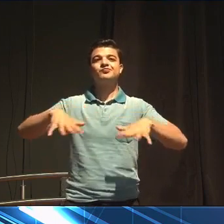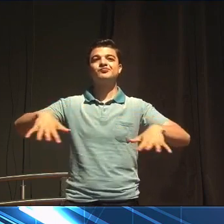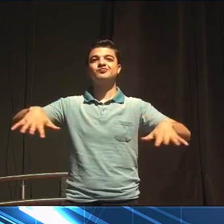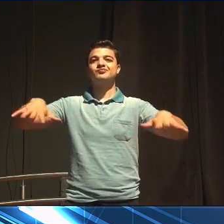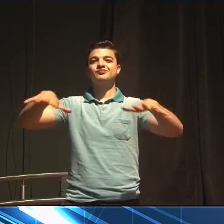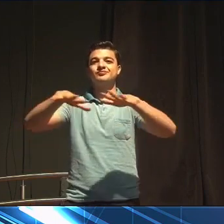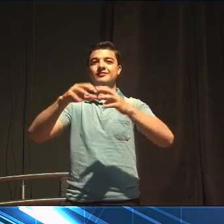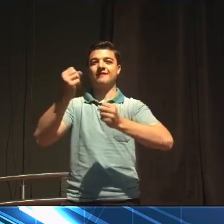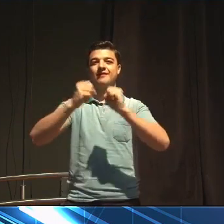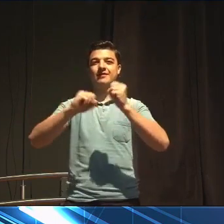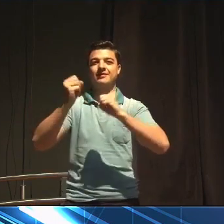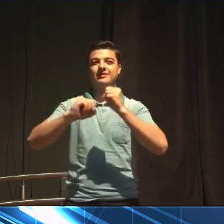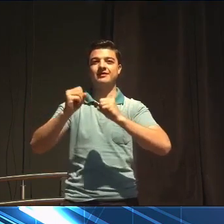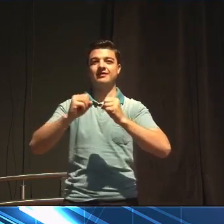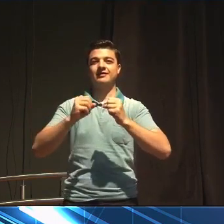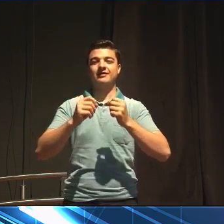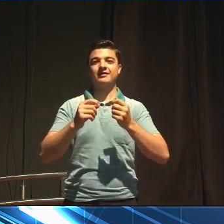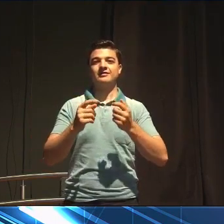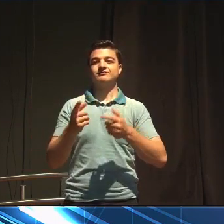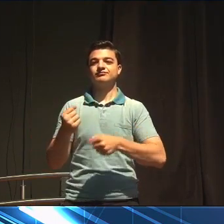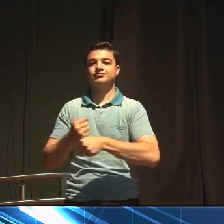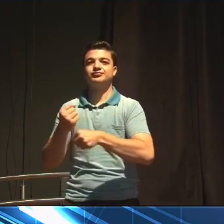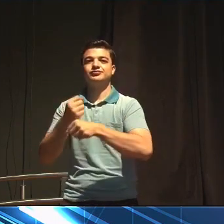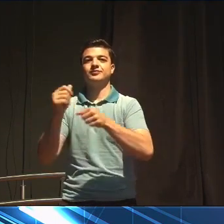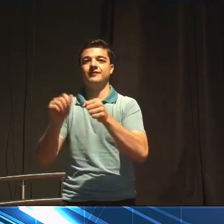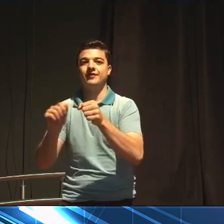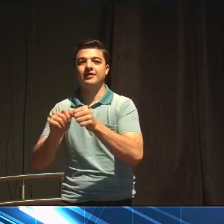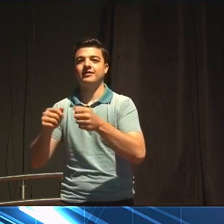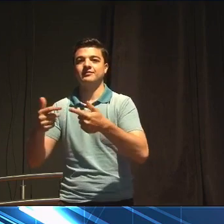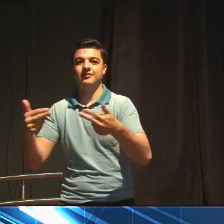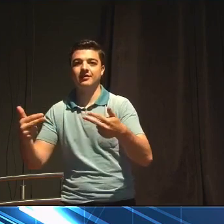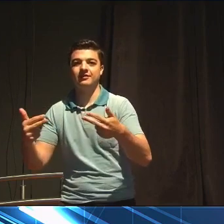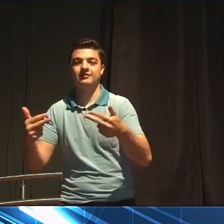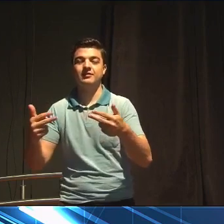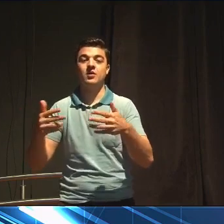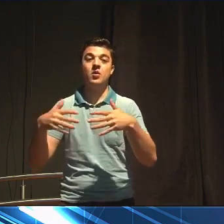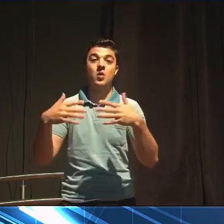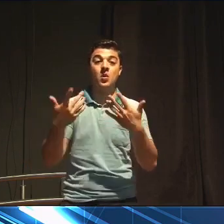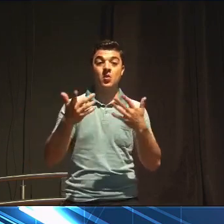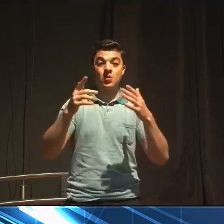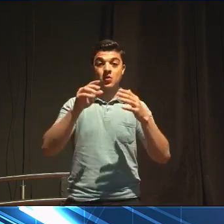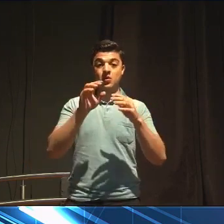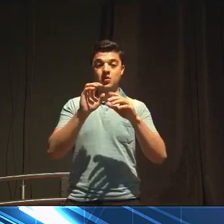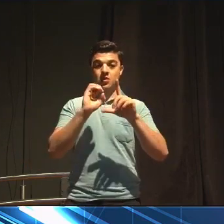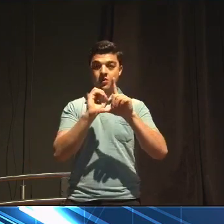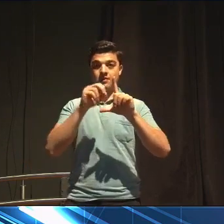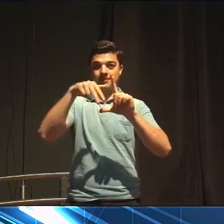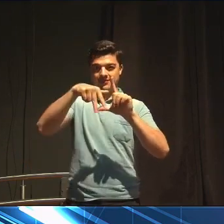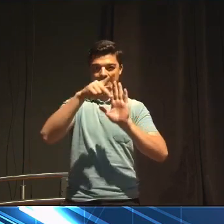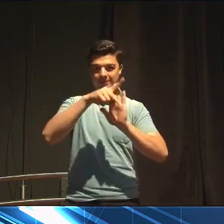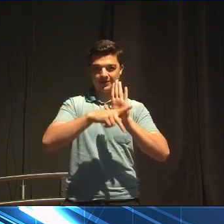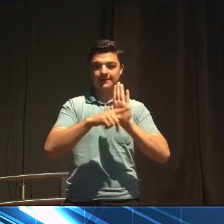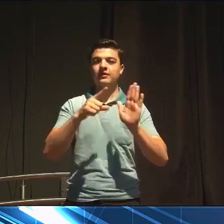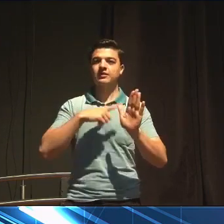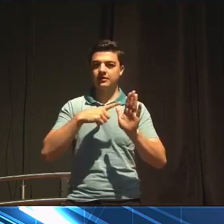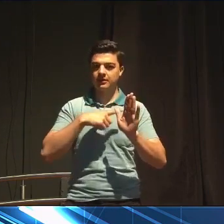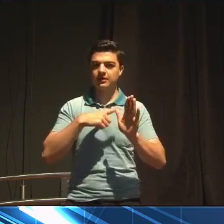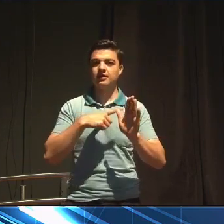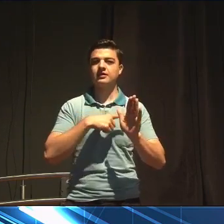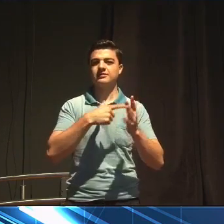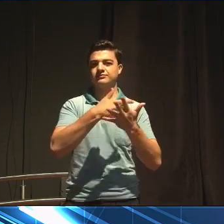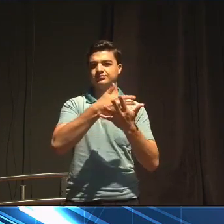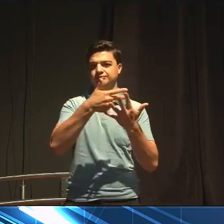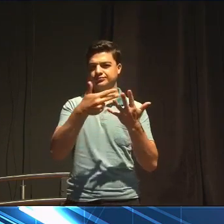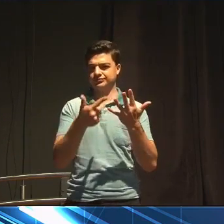Então tem que ter bastante flexibilidade. No Omniverse existe ferramentas para programação no code e também suporte a Python para